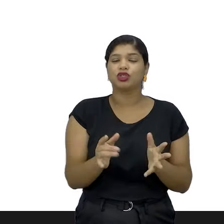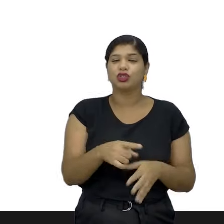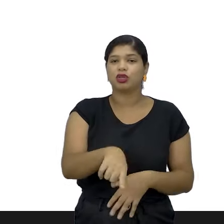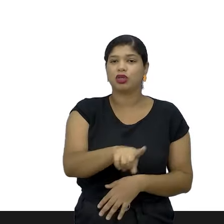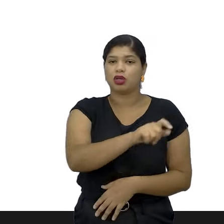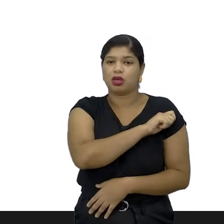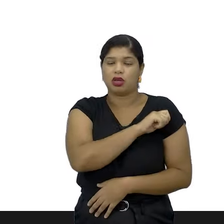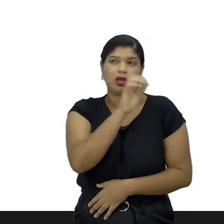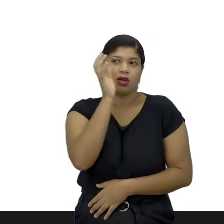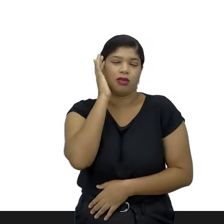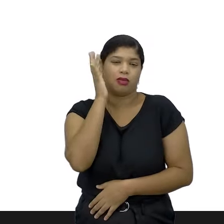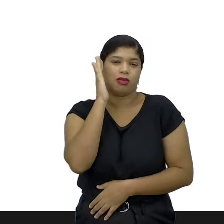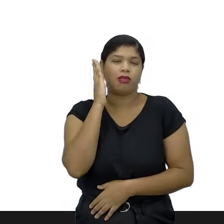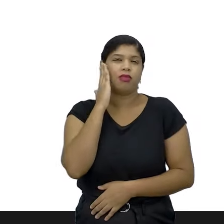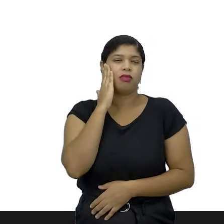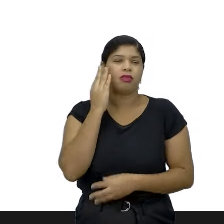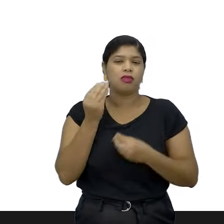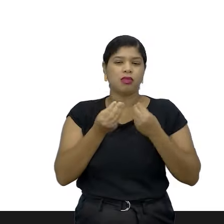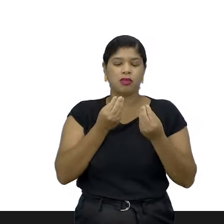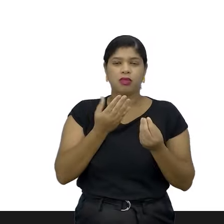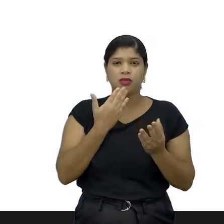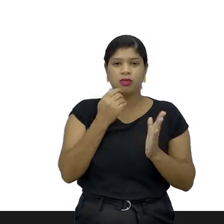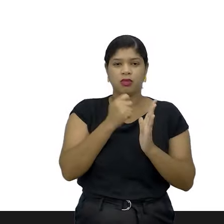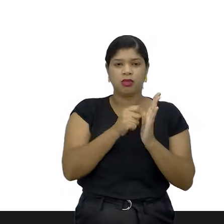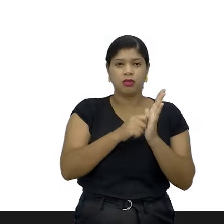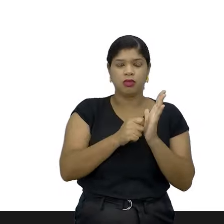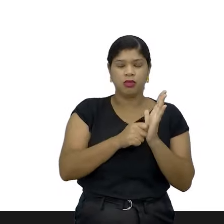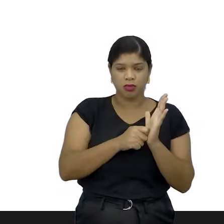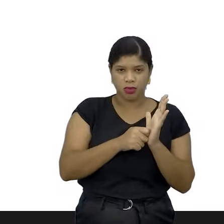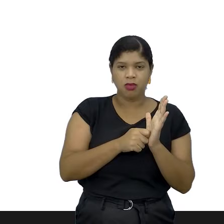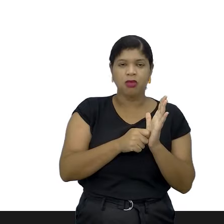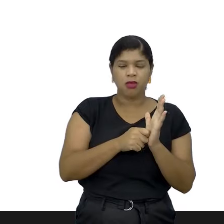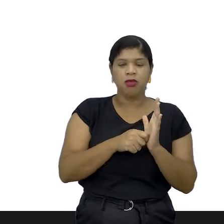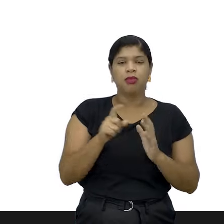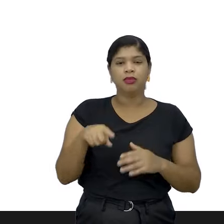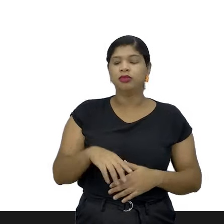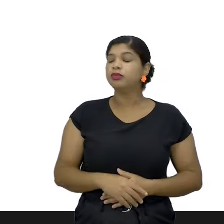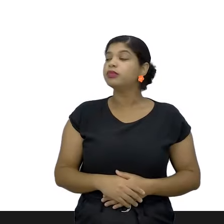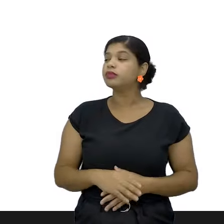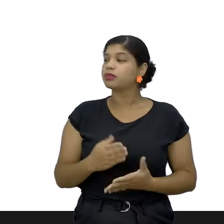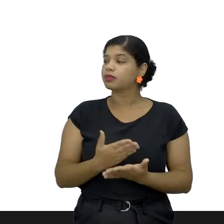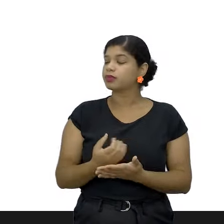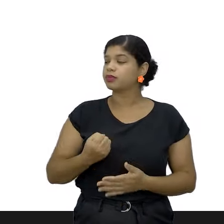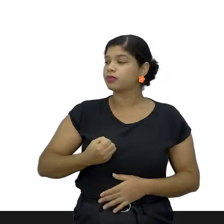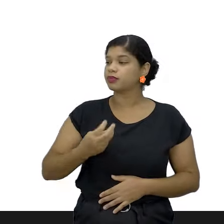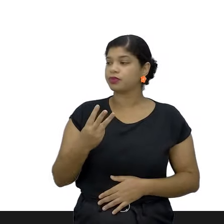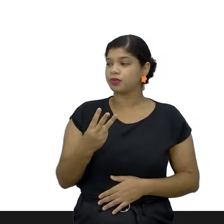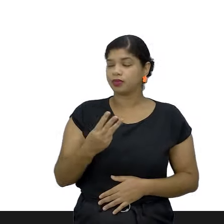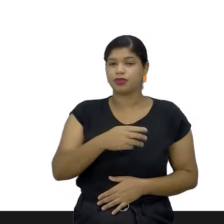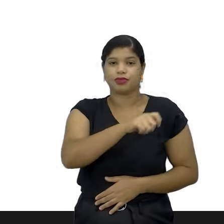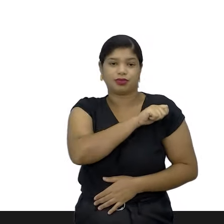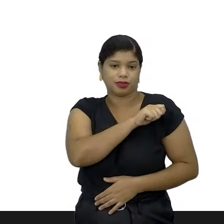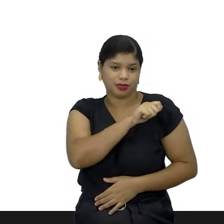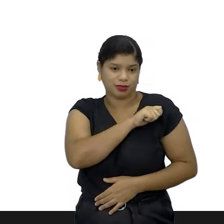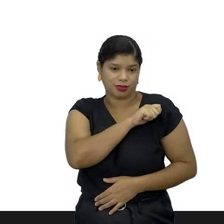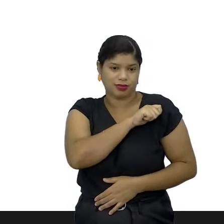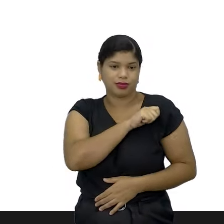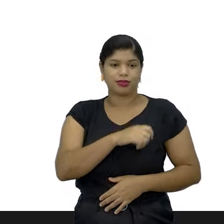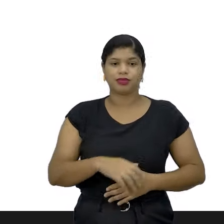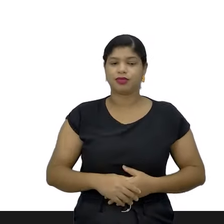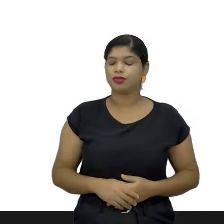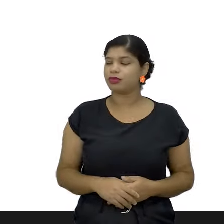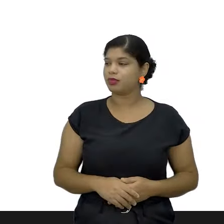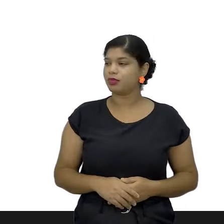receitas que são servidas na merenda escolar, ok? Na aula 3, os estudantes estudaram